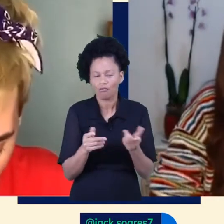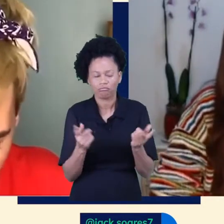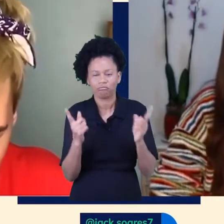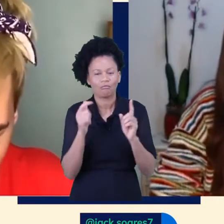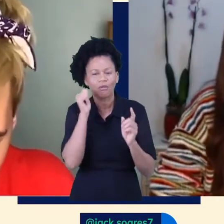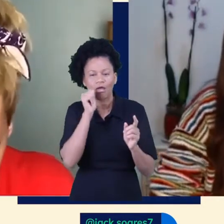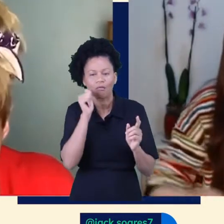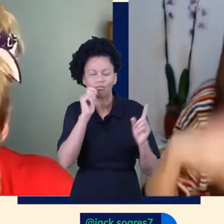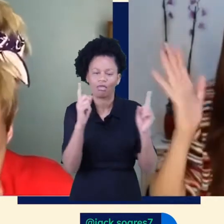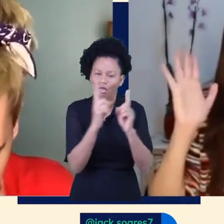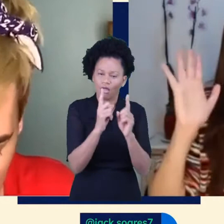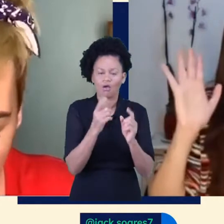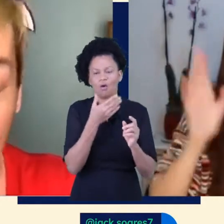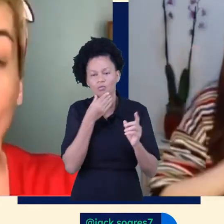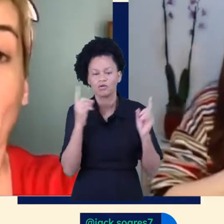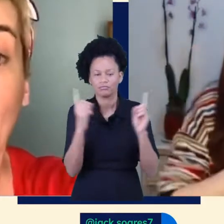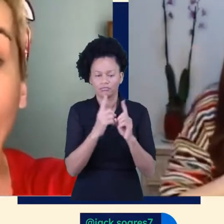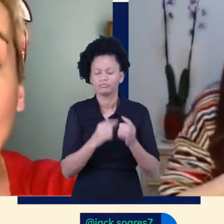Perfeito, perfeito.